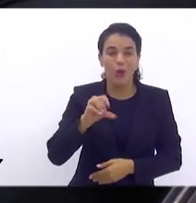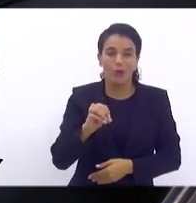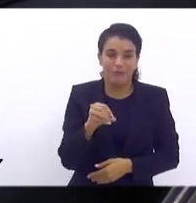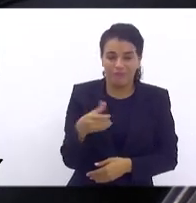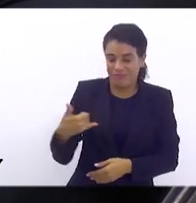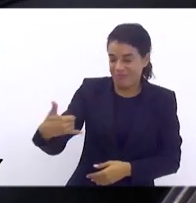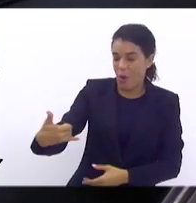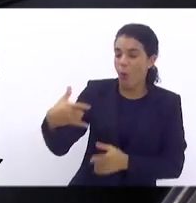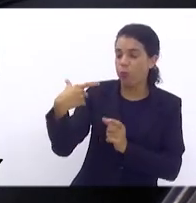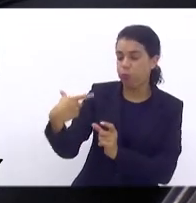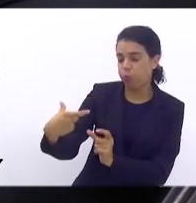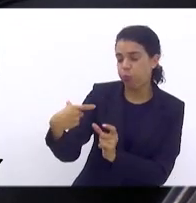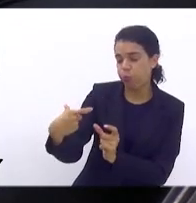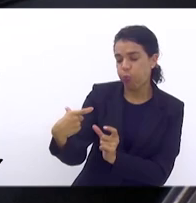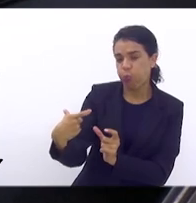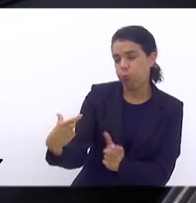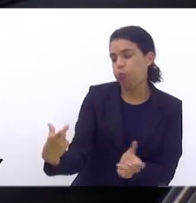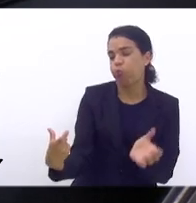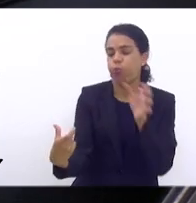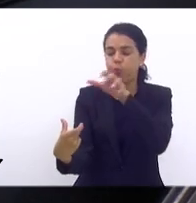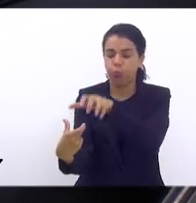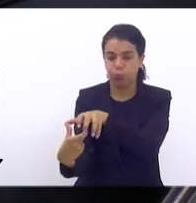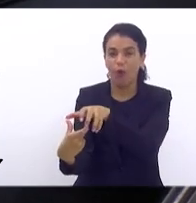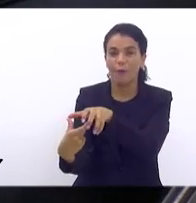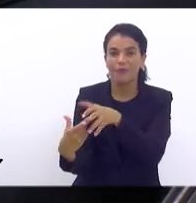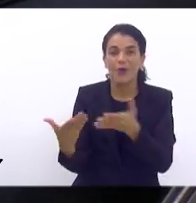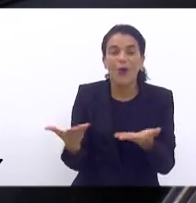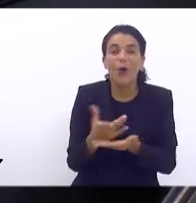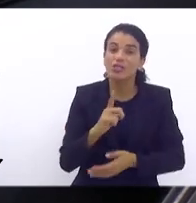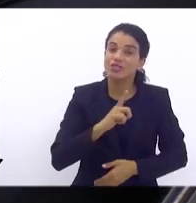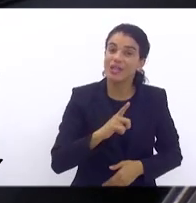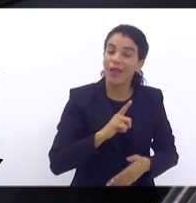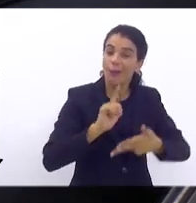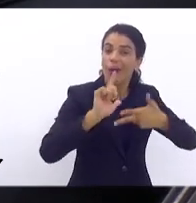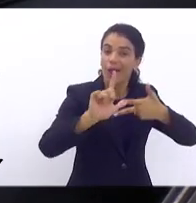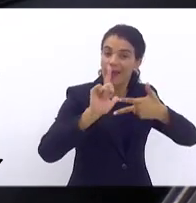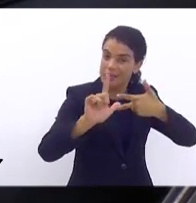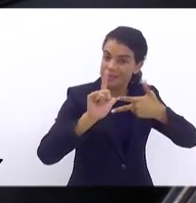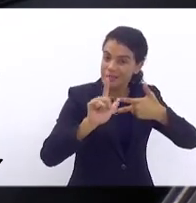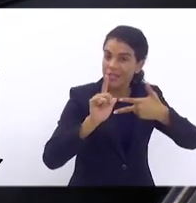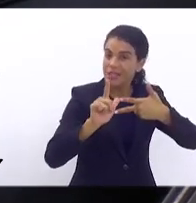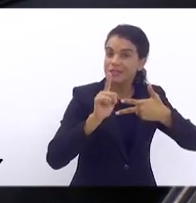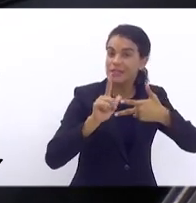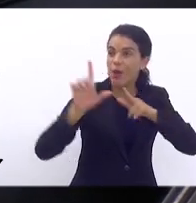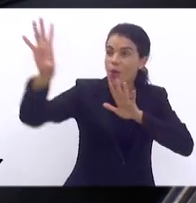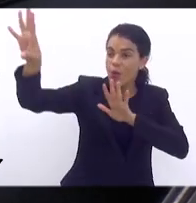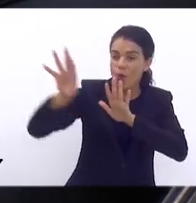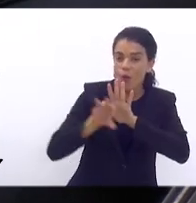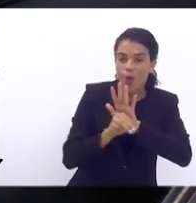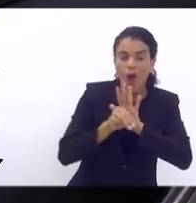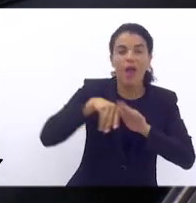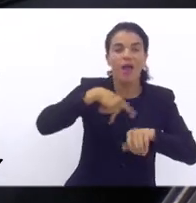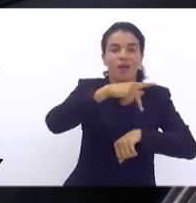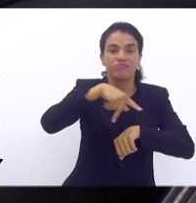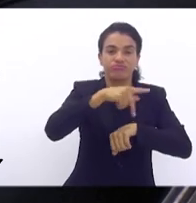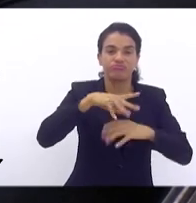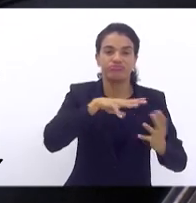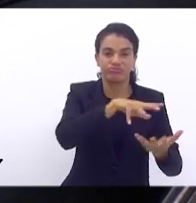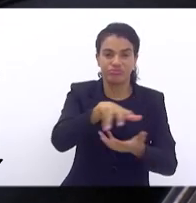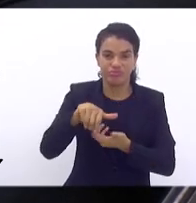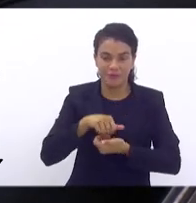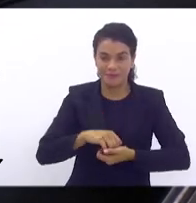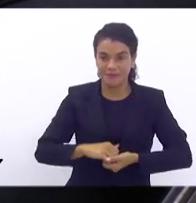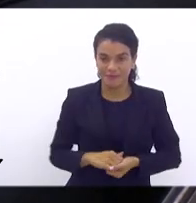pequenininho né a gente hoje em dia acesso inclusive uma legislação de outro país uma legislação internacional em segundos